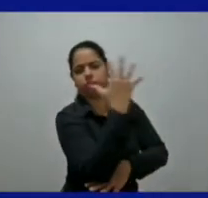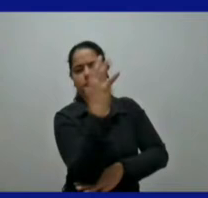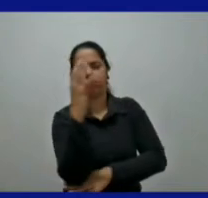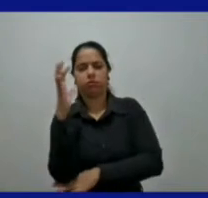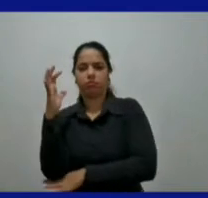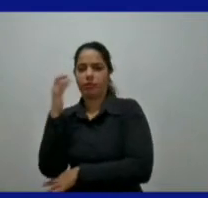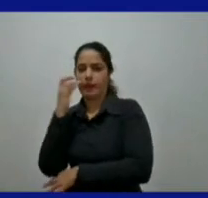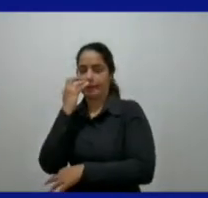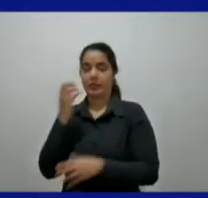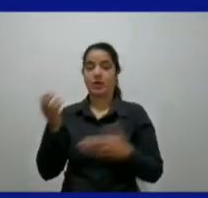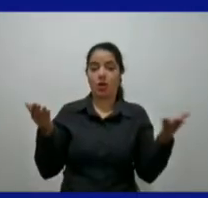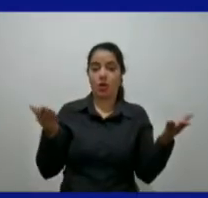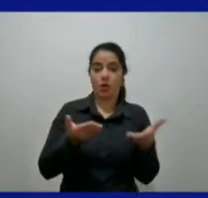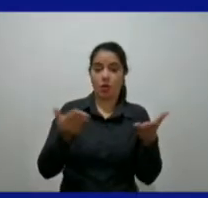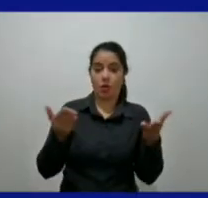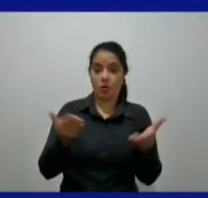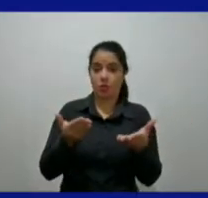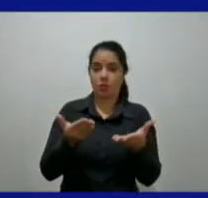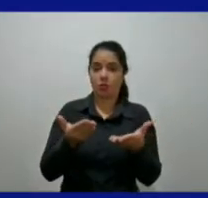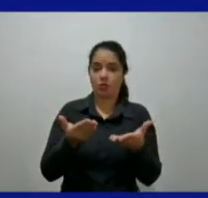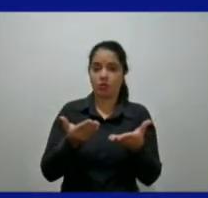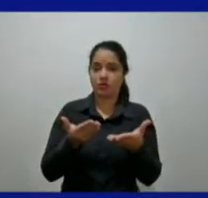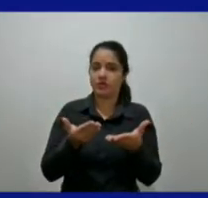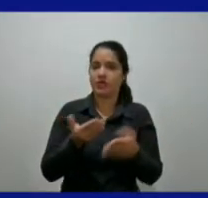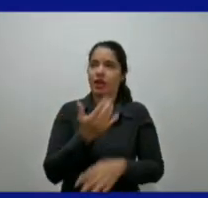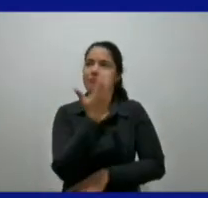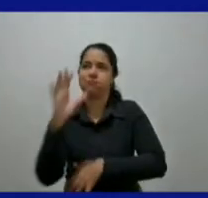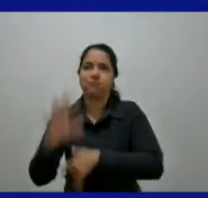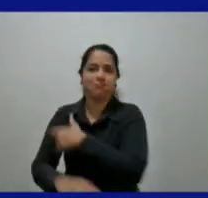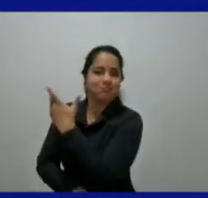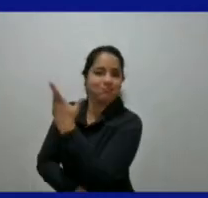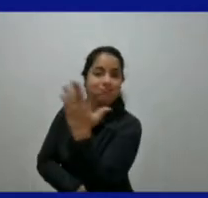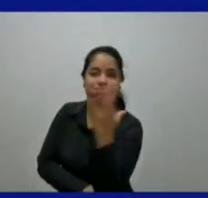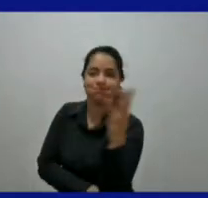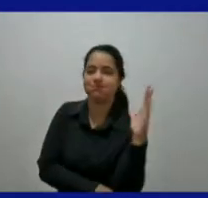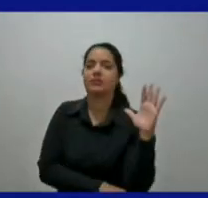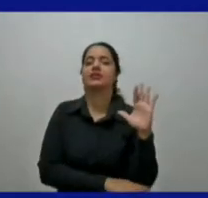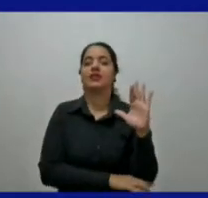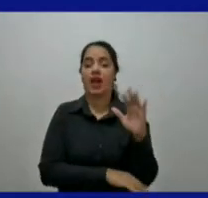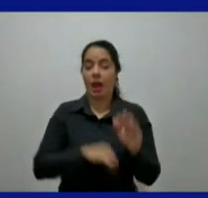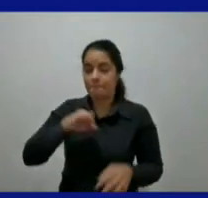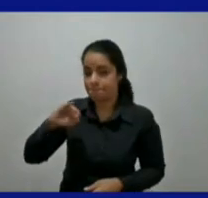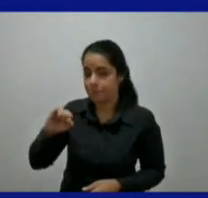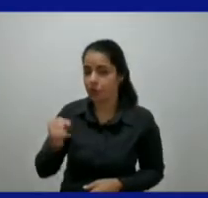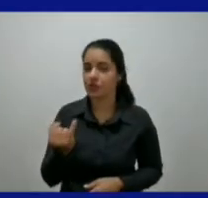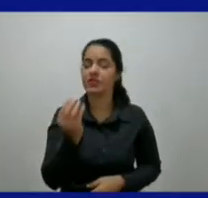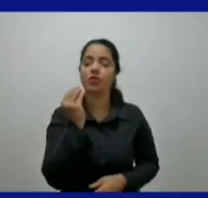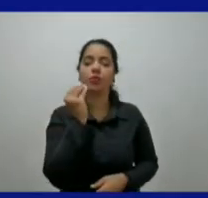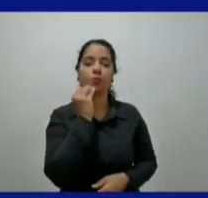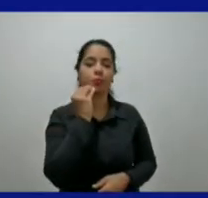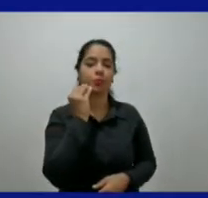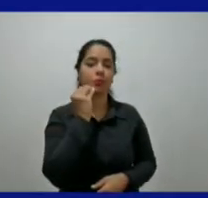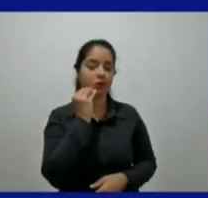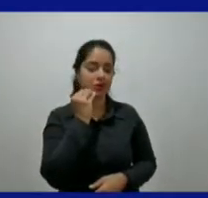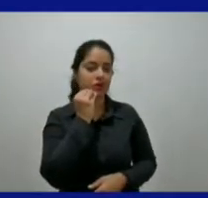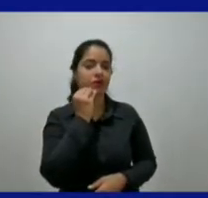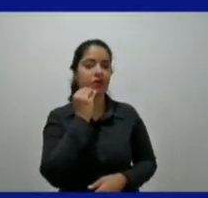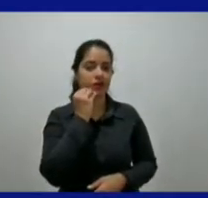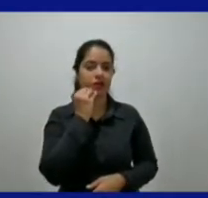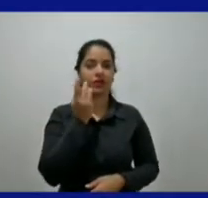riqueza incalculável. Aliás, vou aproveitar essa oportunidade e para fazer uma reparação